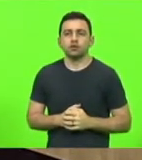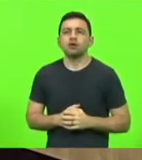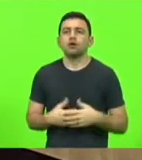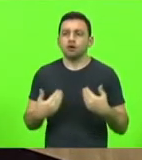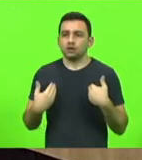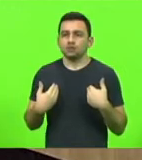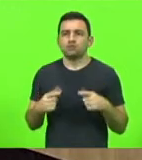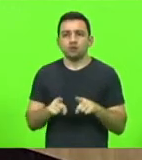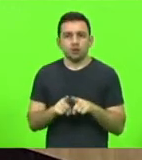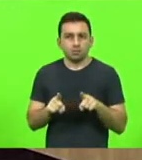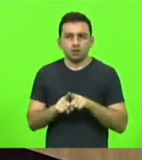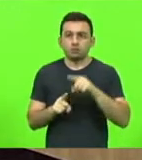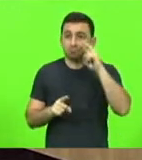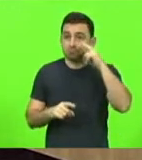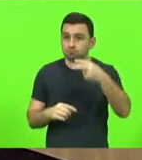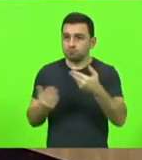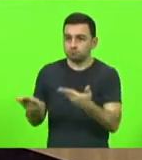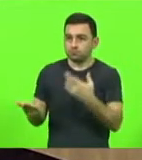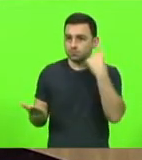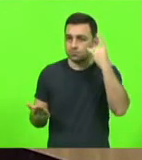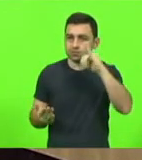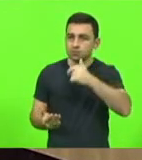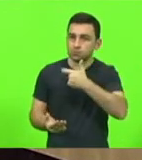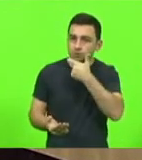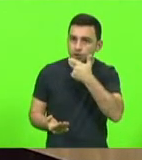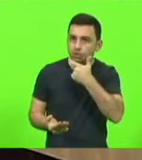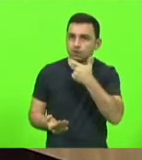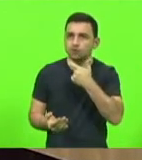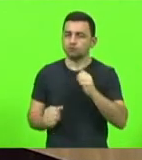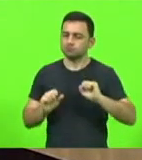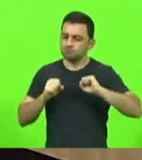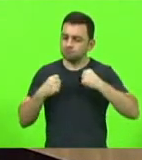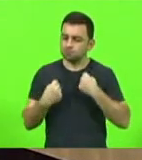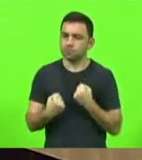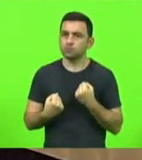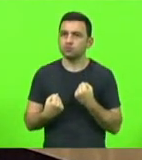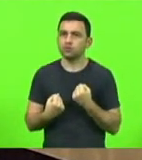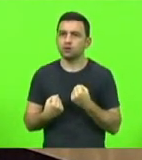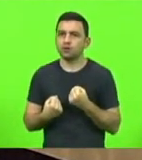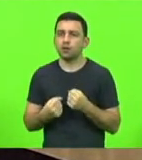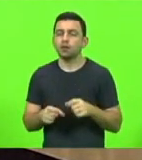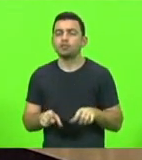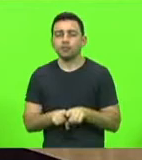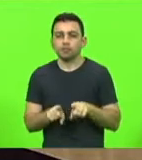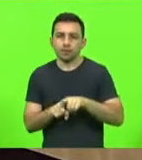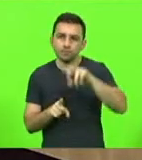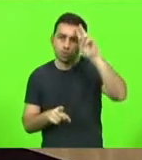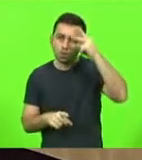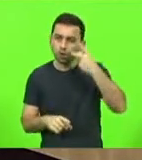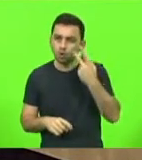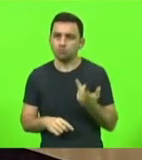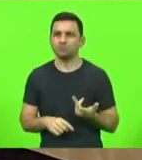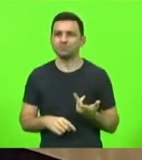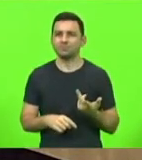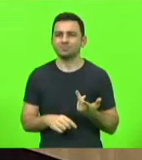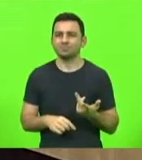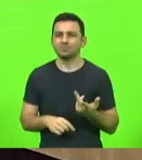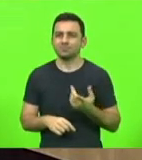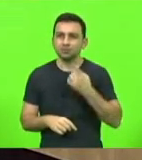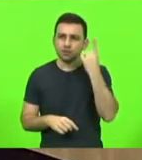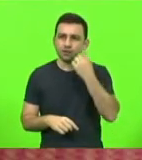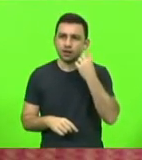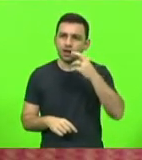reconhecer o esforço aí do deputado Gerri, deputado Milton Obos, deputado